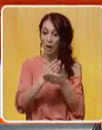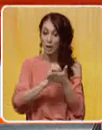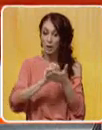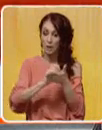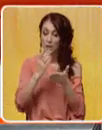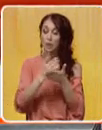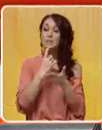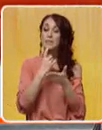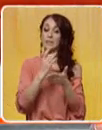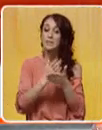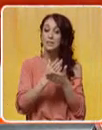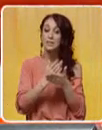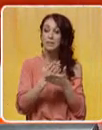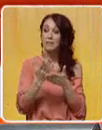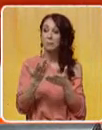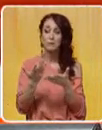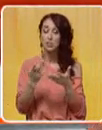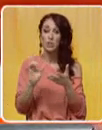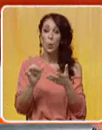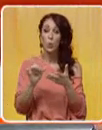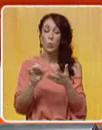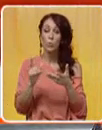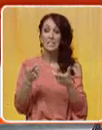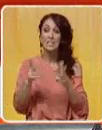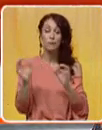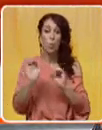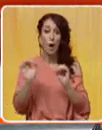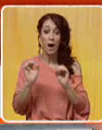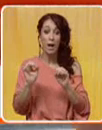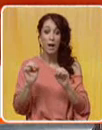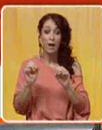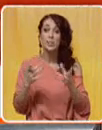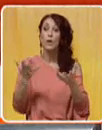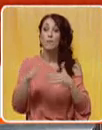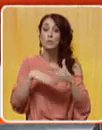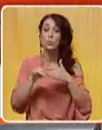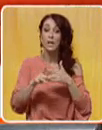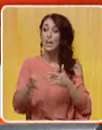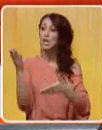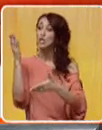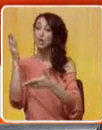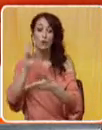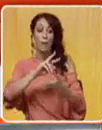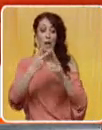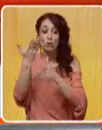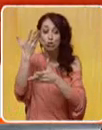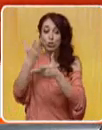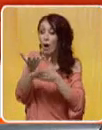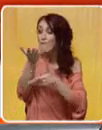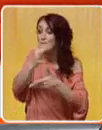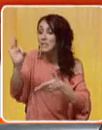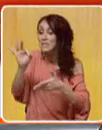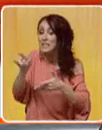no colégio inglês não havia vagas já então o que é que eu o que é que fizeram meteram na escola francesa no pátio do